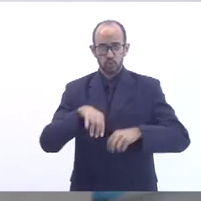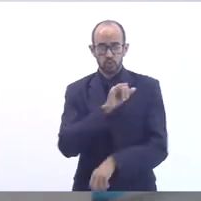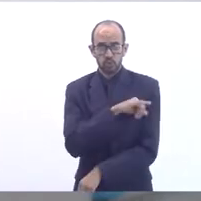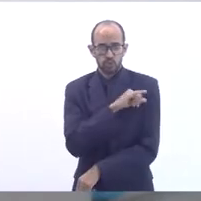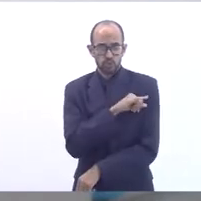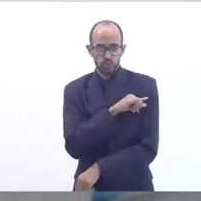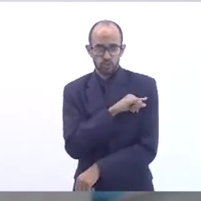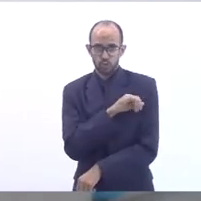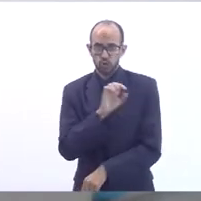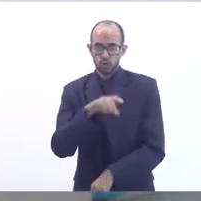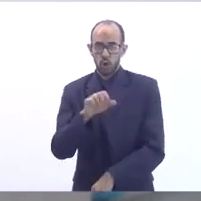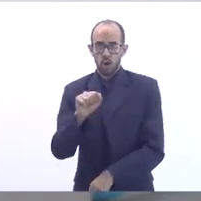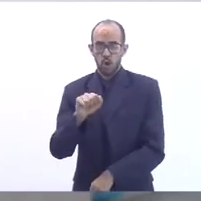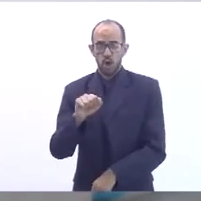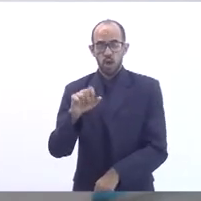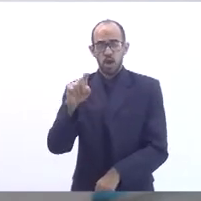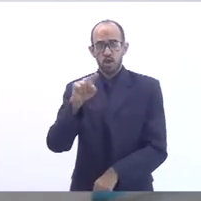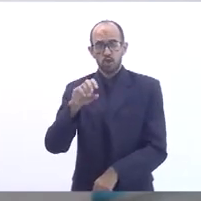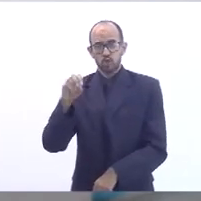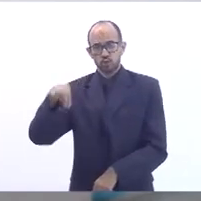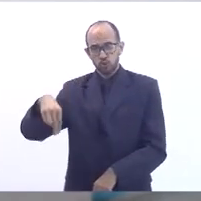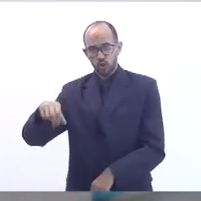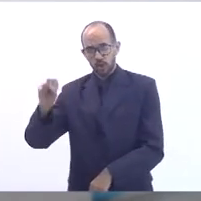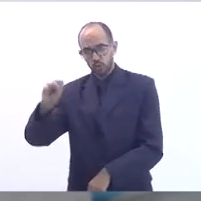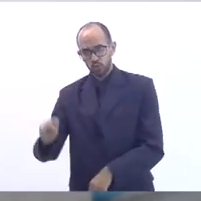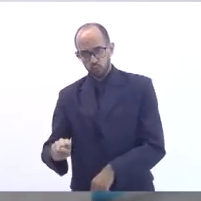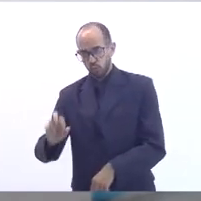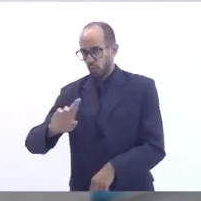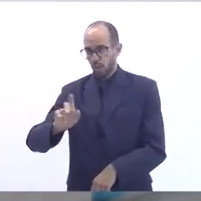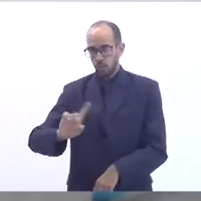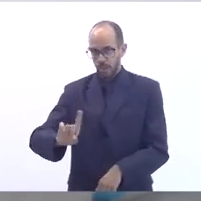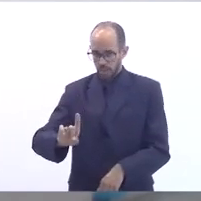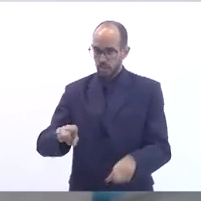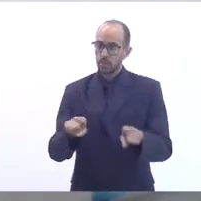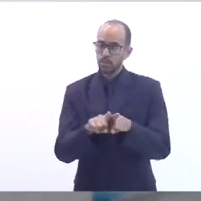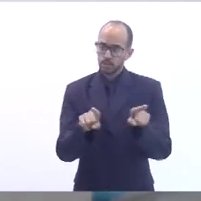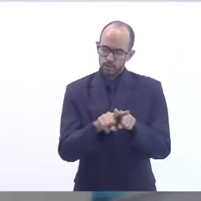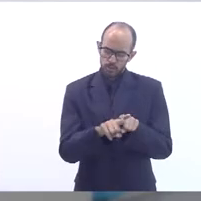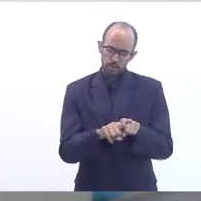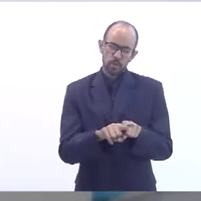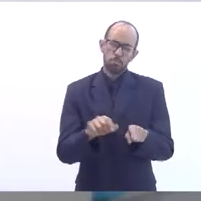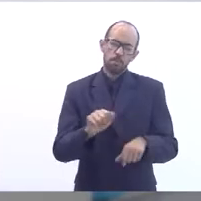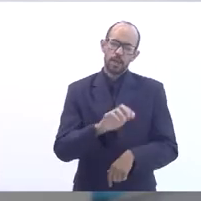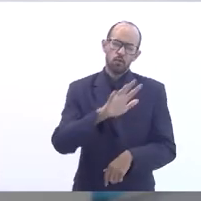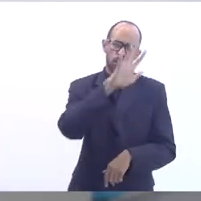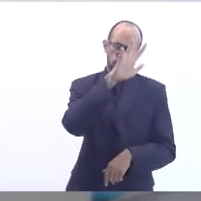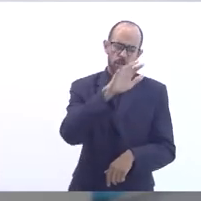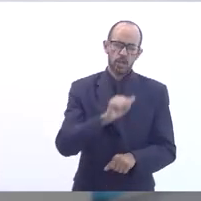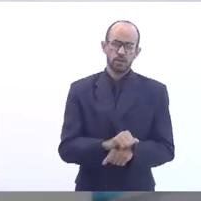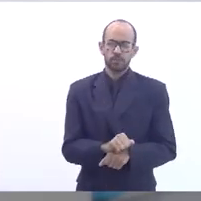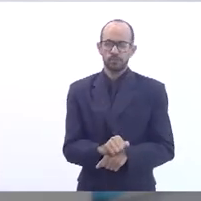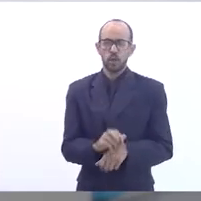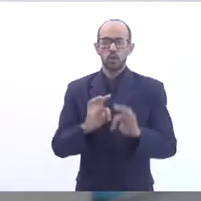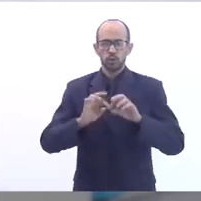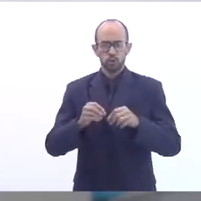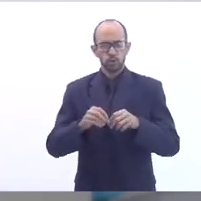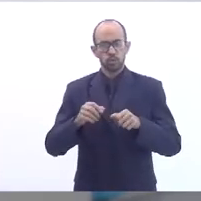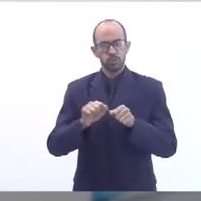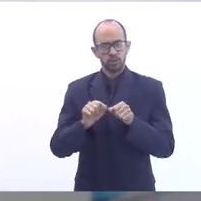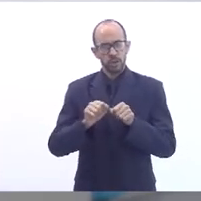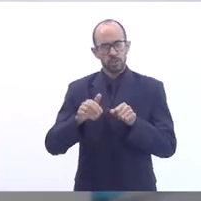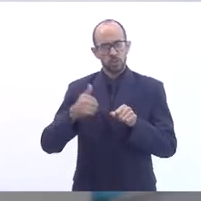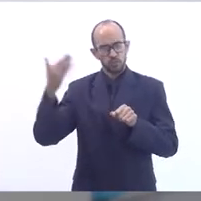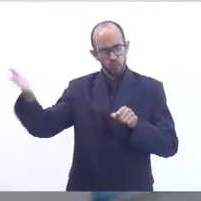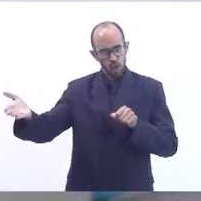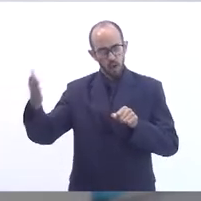zona sul subindo os morros ou seja temos que mudar a realidade da maconha no Brasil o que é feito fora do Brasil é um